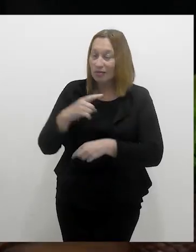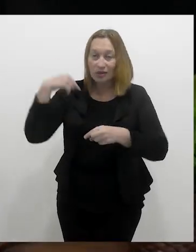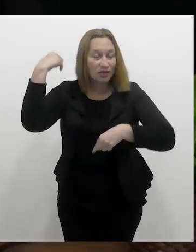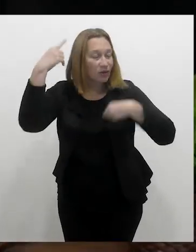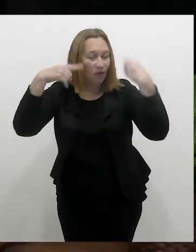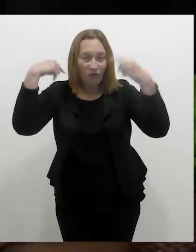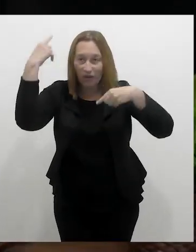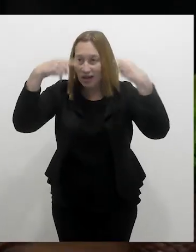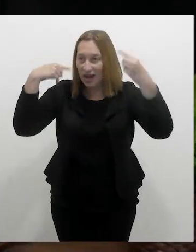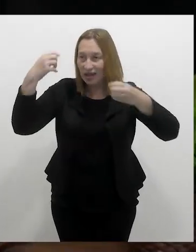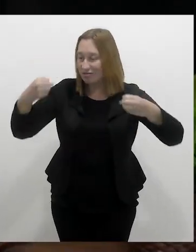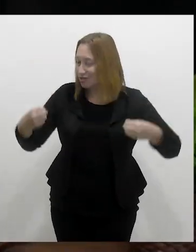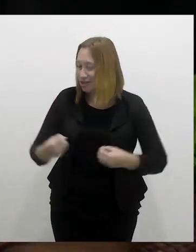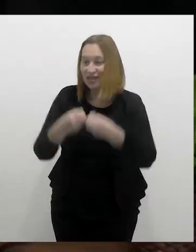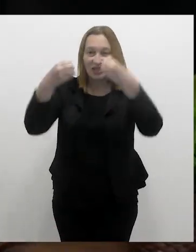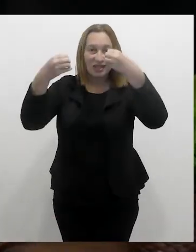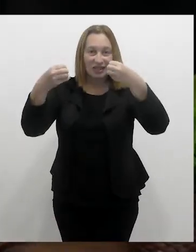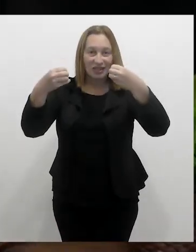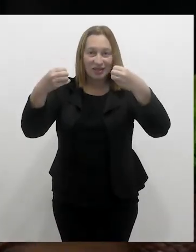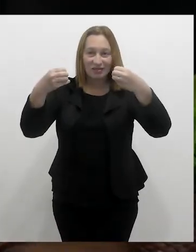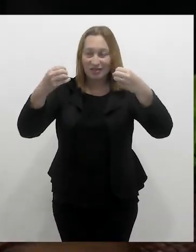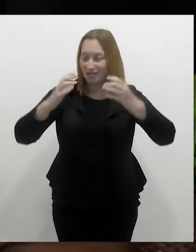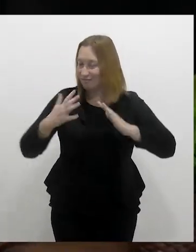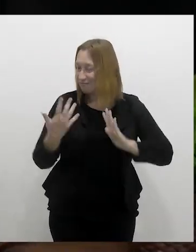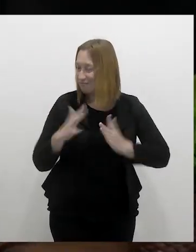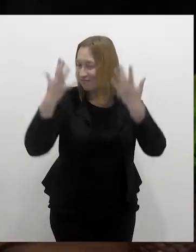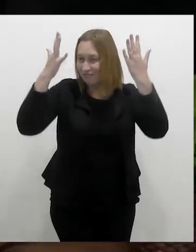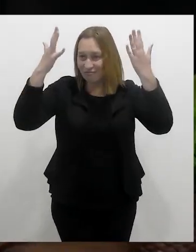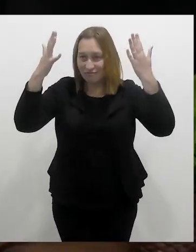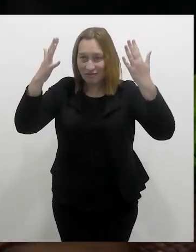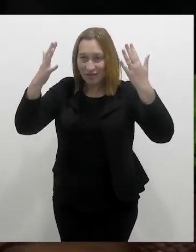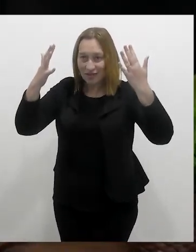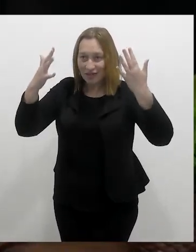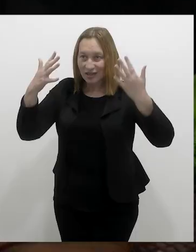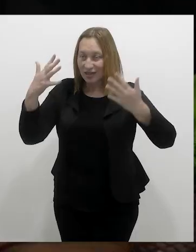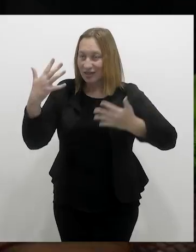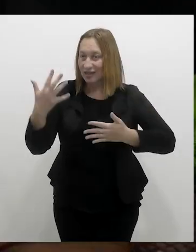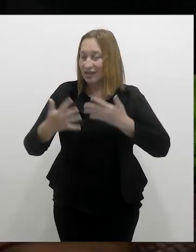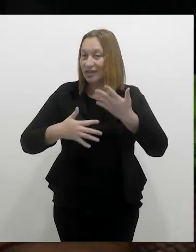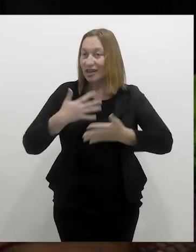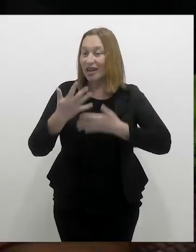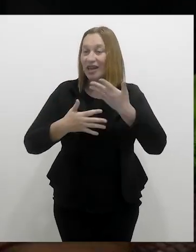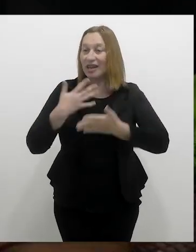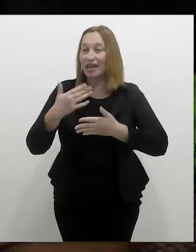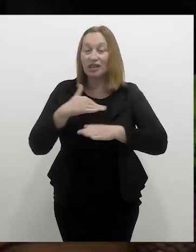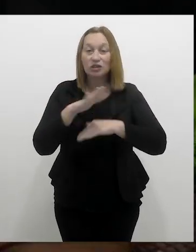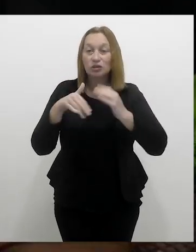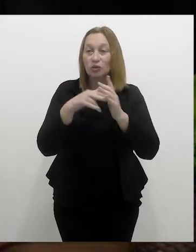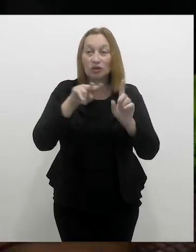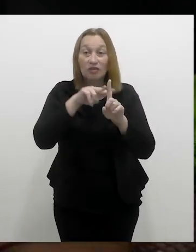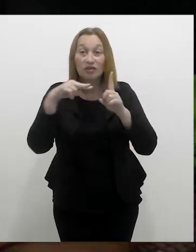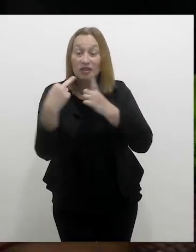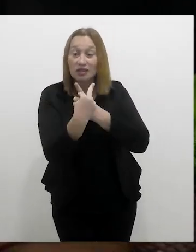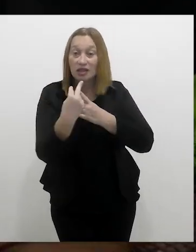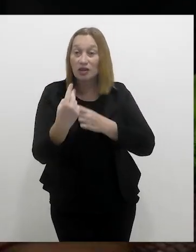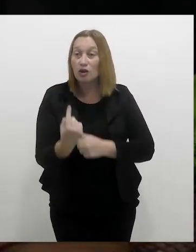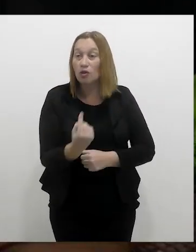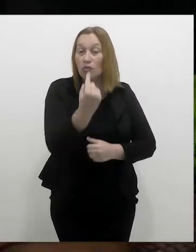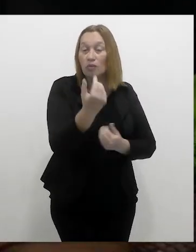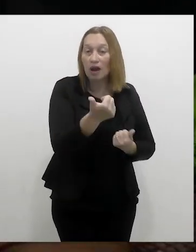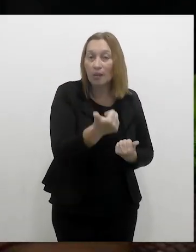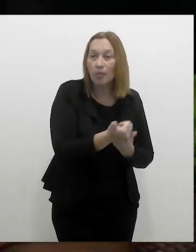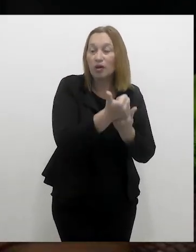e se brindam, e se celebram, e se enriquecem sob todos os pontos de vista, né? Uma